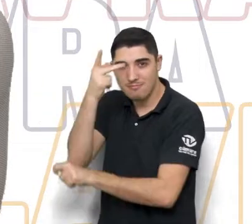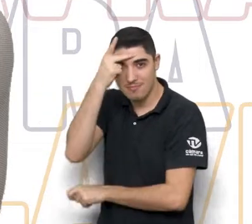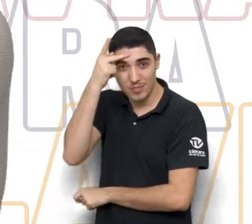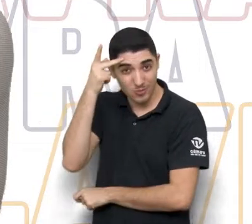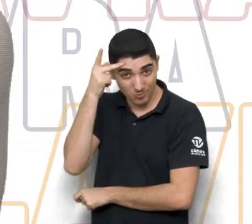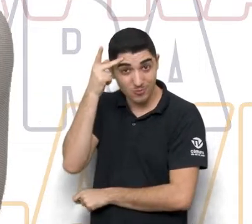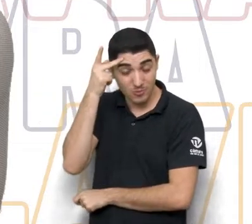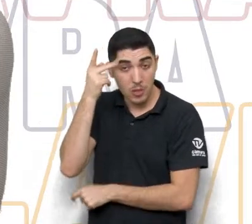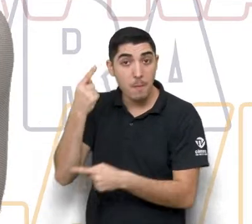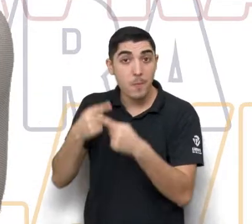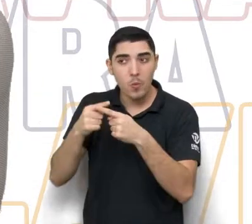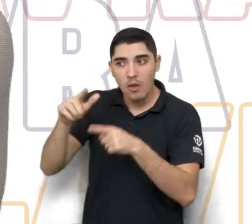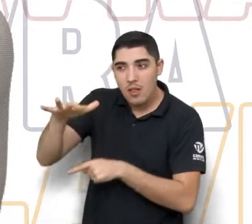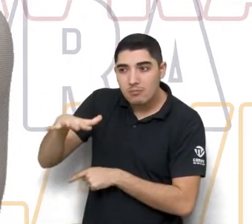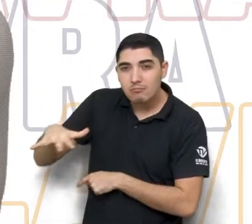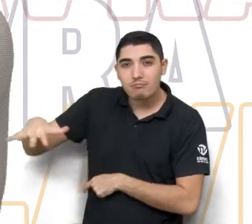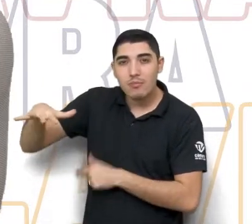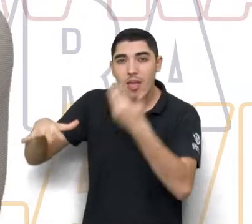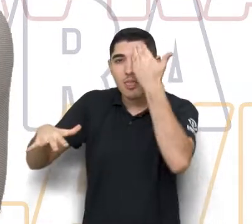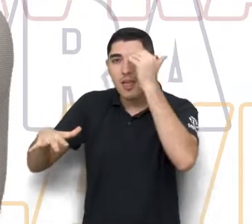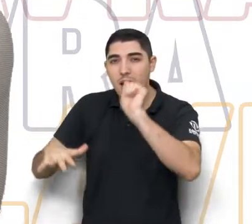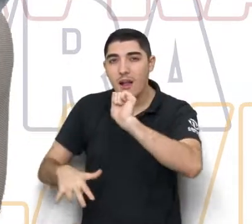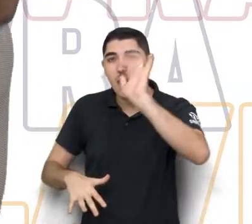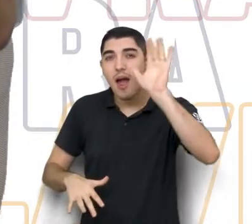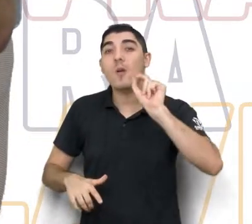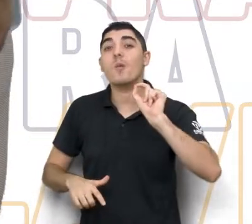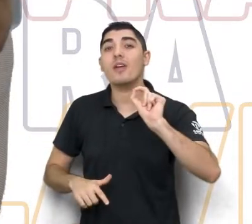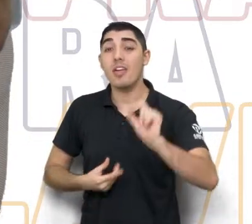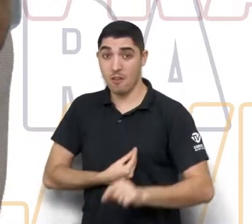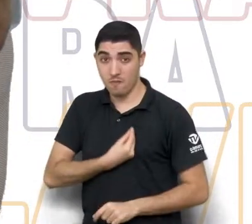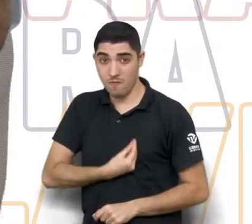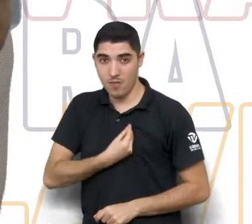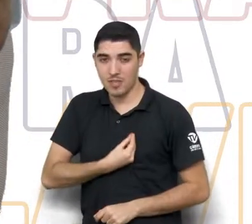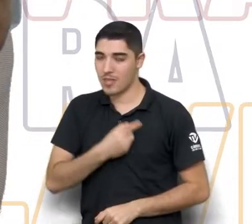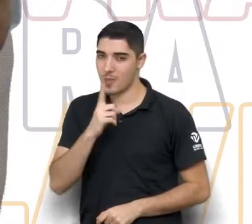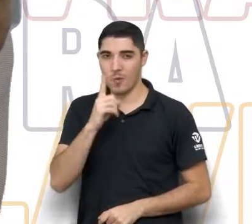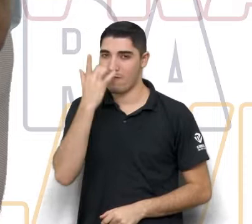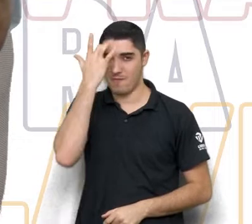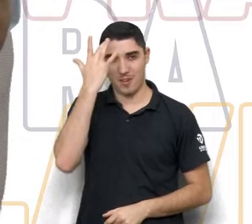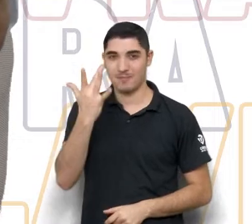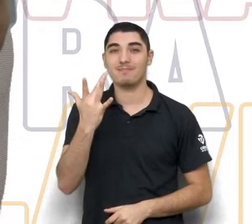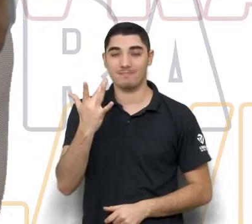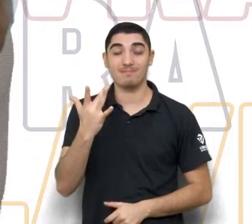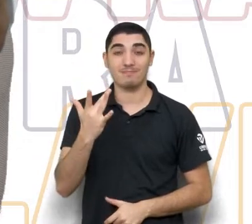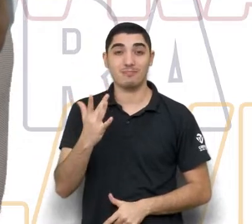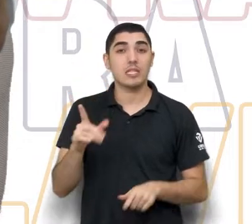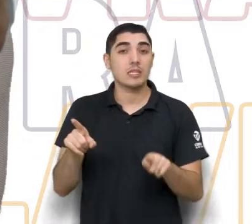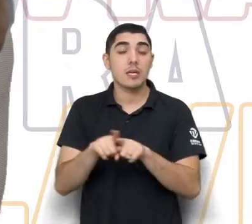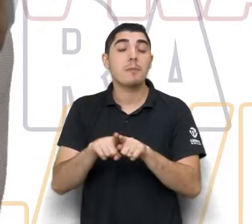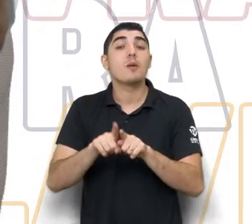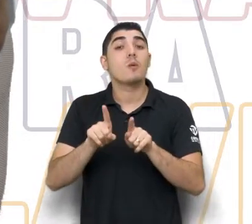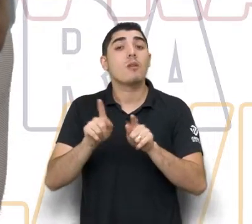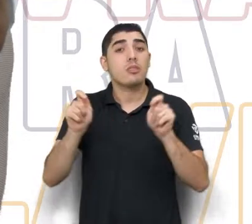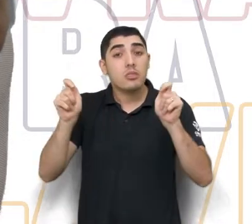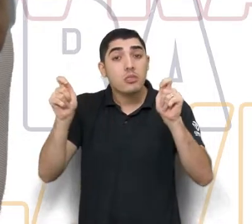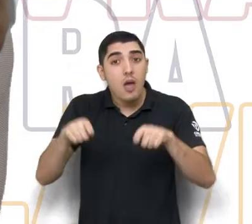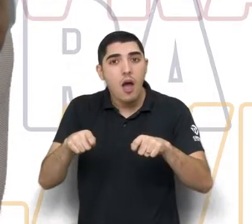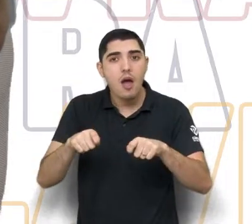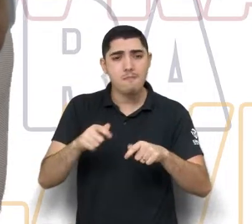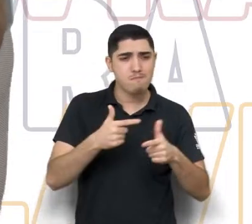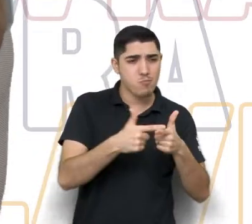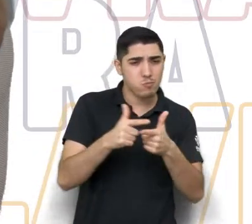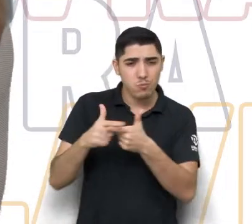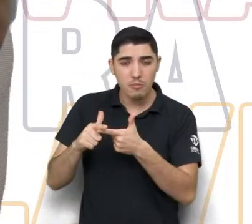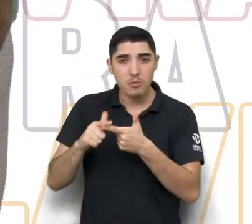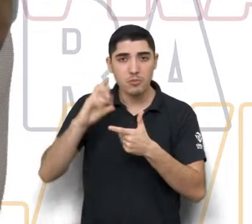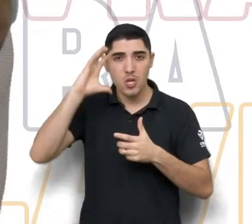que eles tenham compreensão do quão é complexo viver, mas o quão é possível também encontrar saídas,